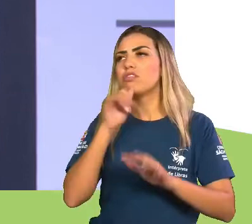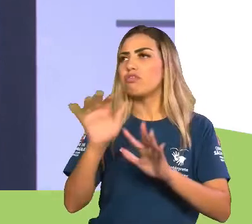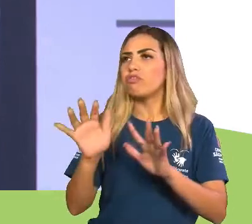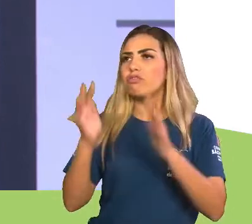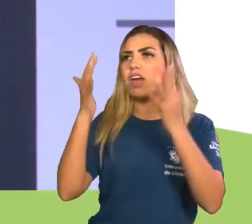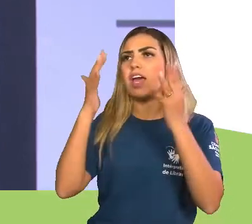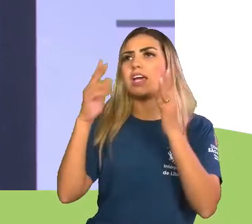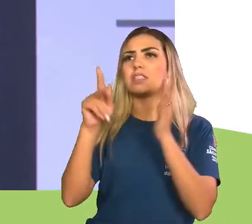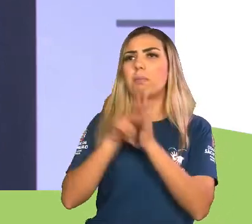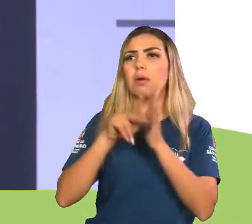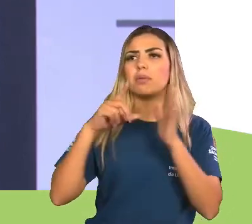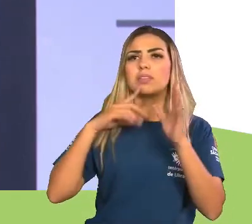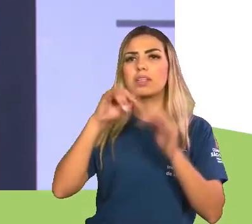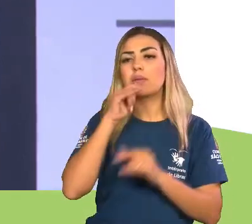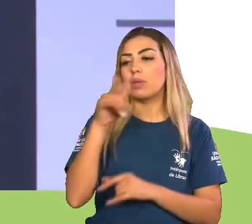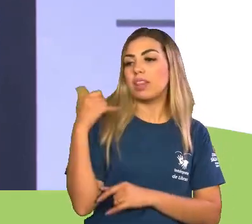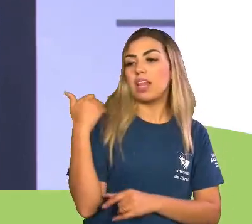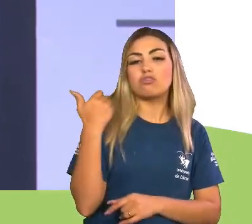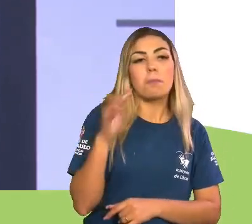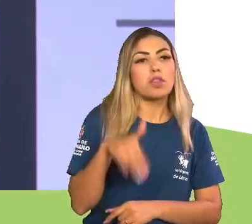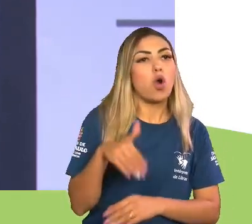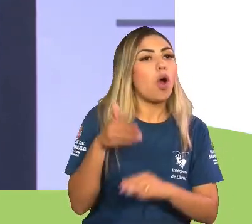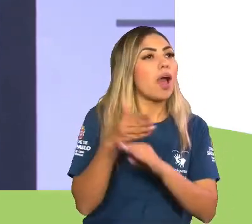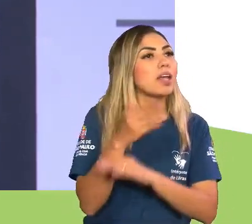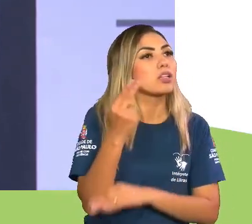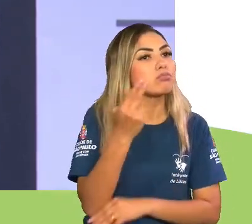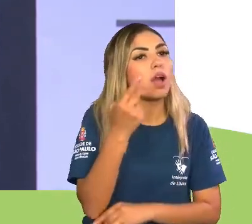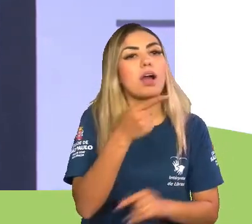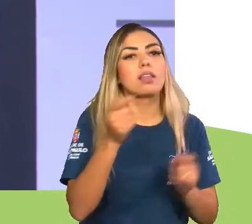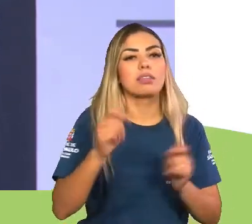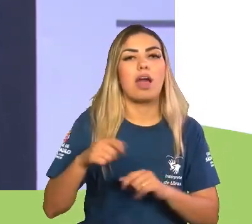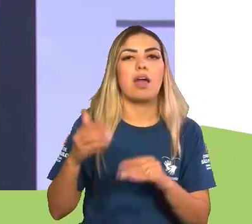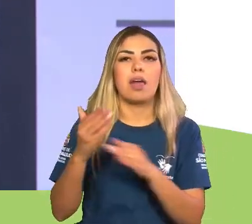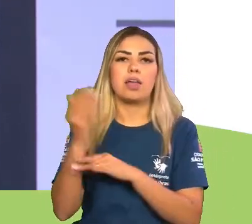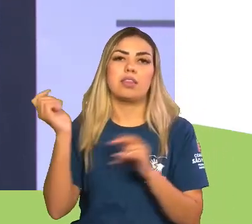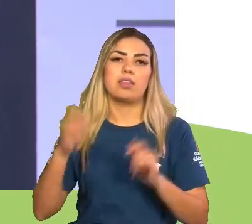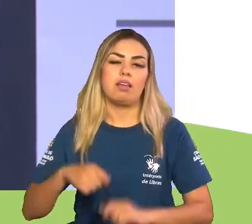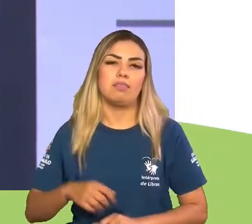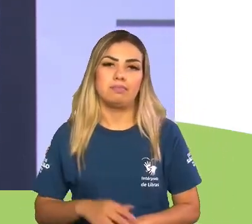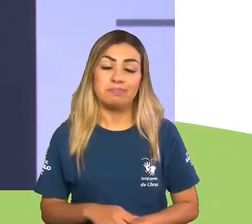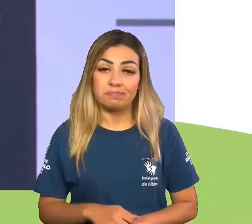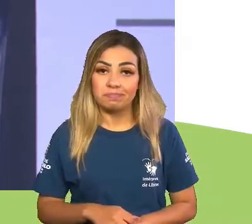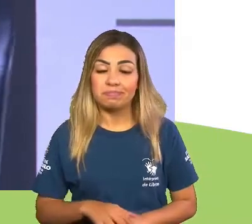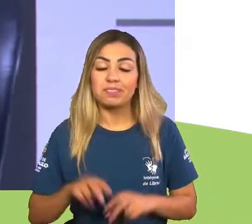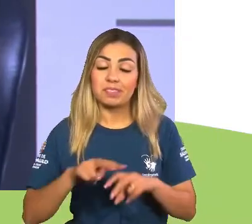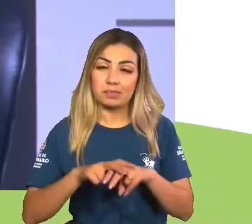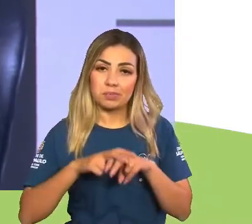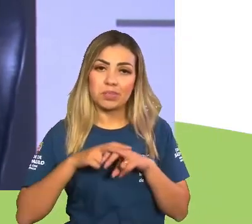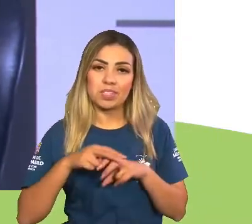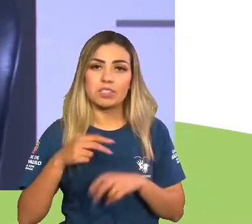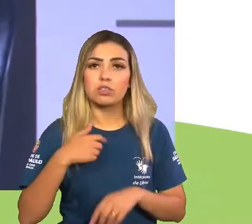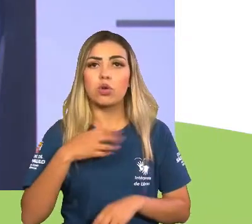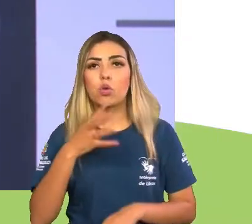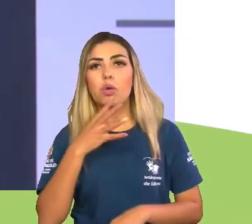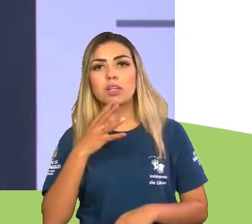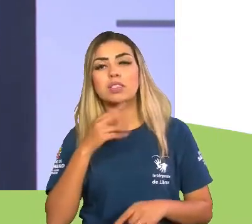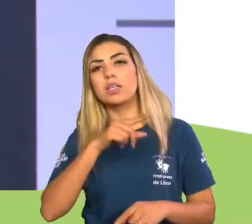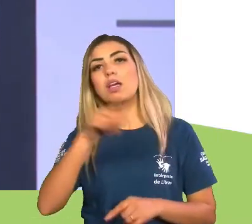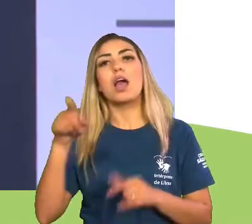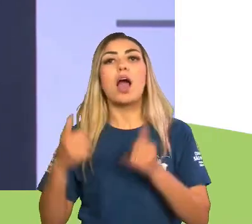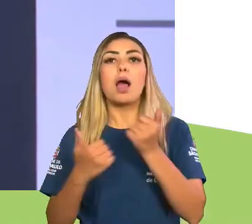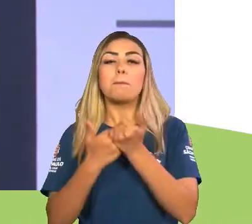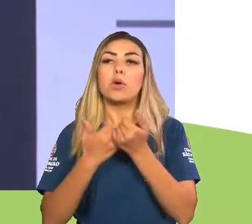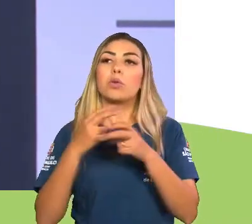festas noturnas que menores não podiam. Então, eu conheci, através da eficiência deles,